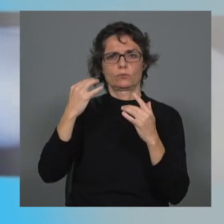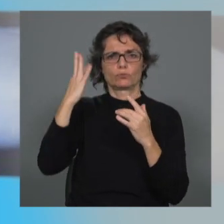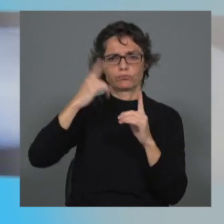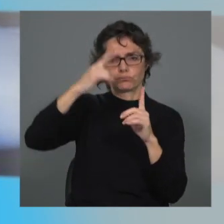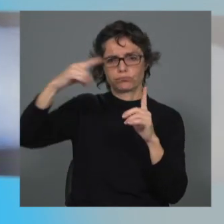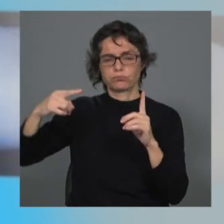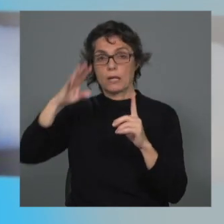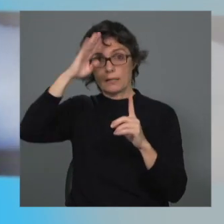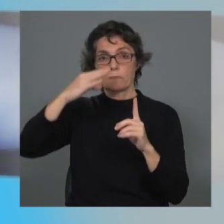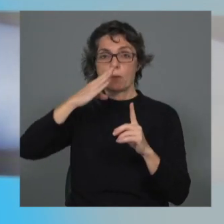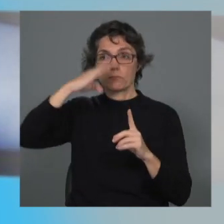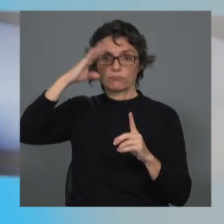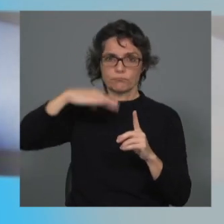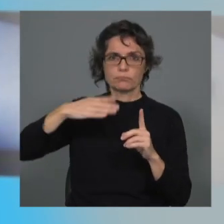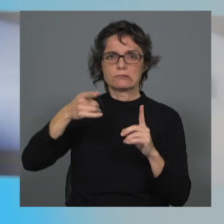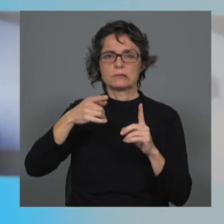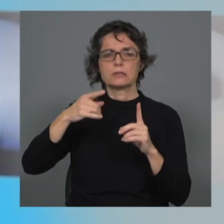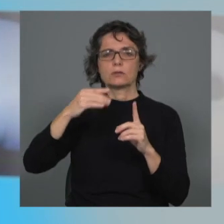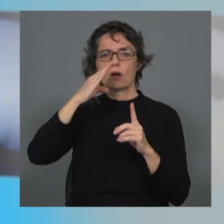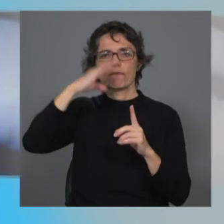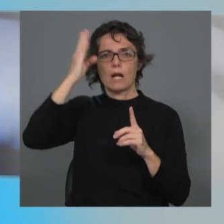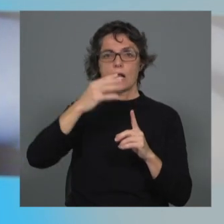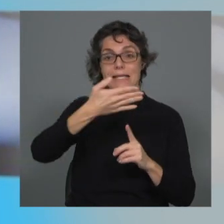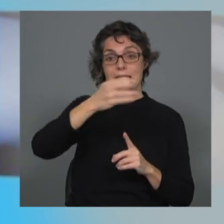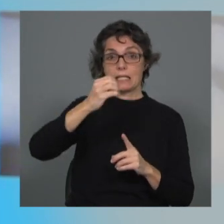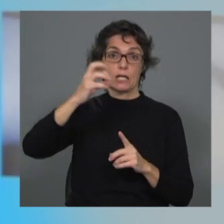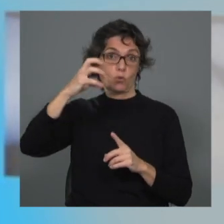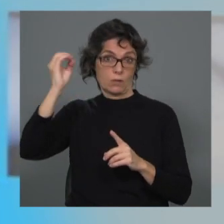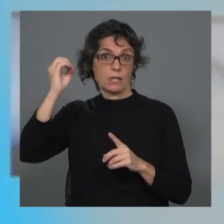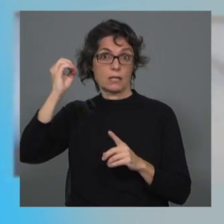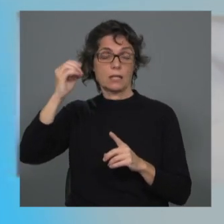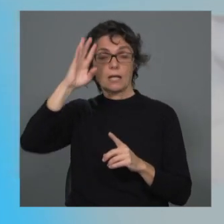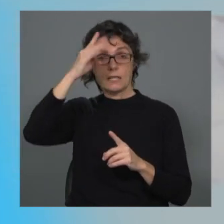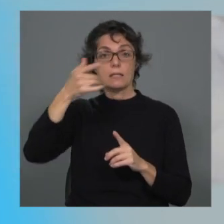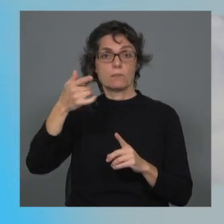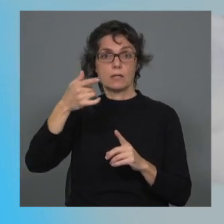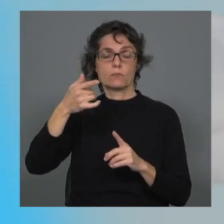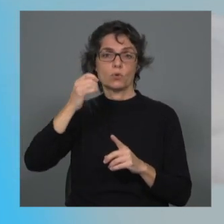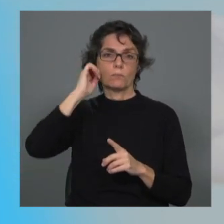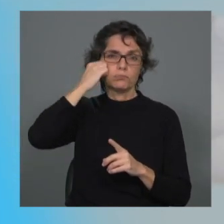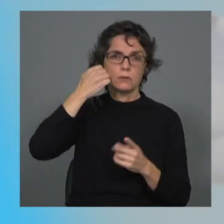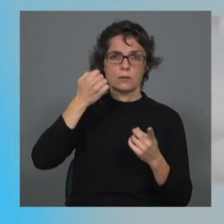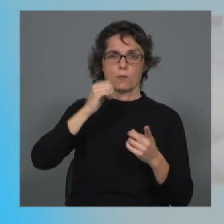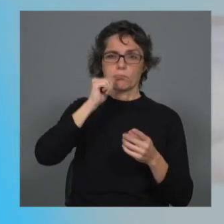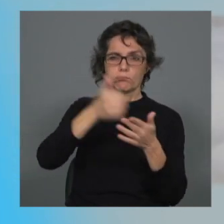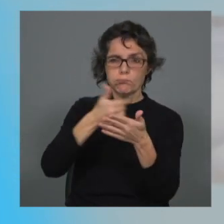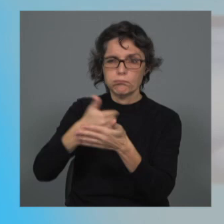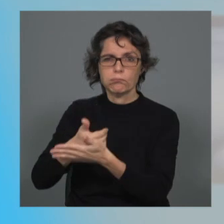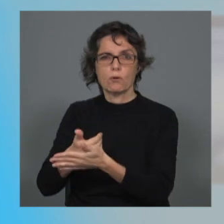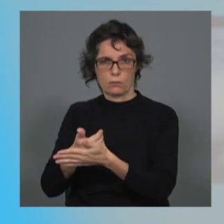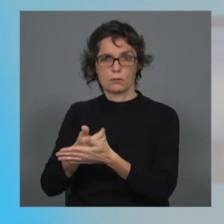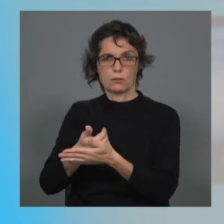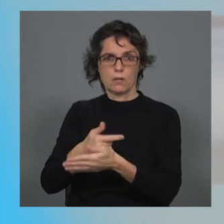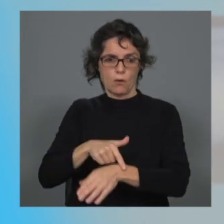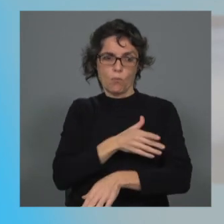etárias mais elevadas, sobretudo a partir dos 70, 80 anos, foram muito afetadas pelas mortes nas